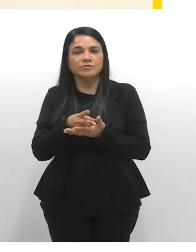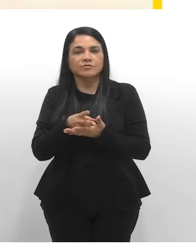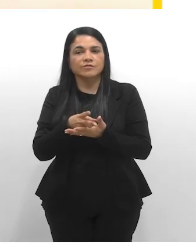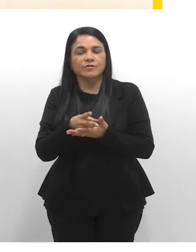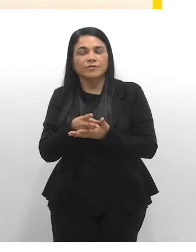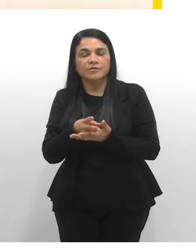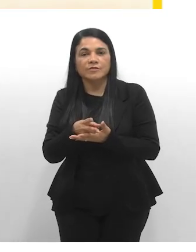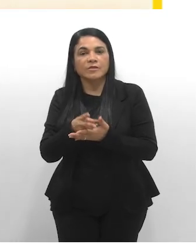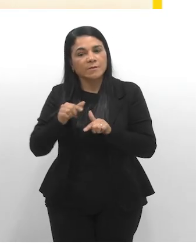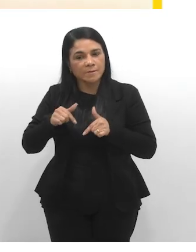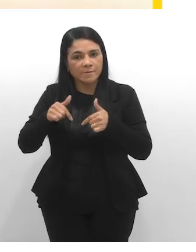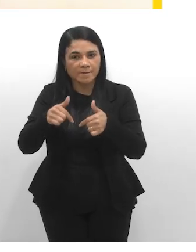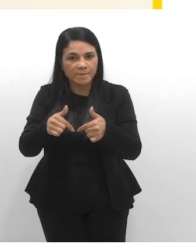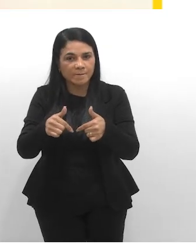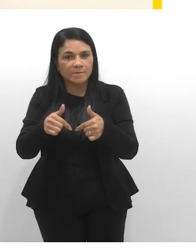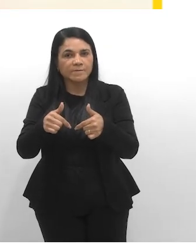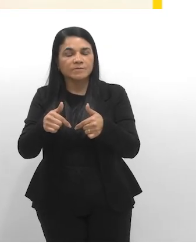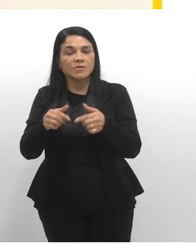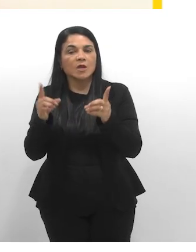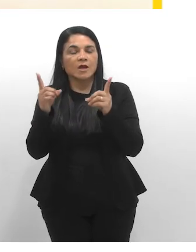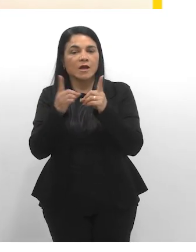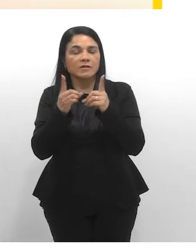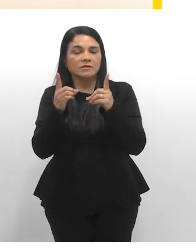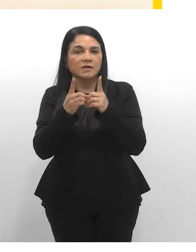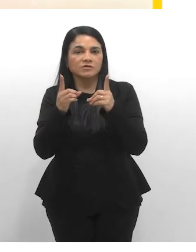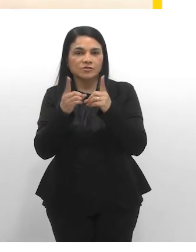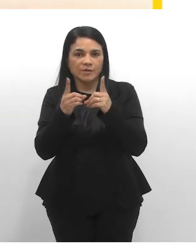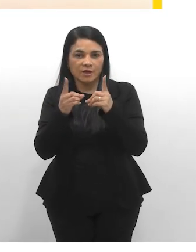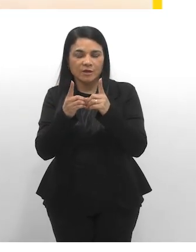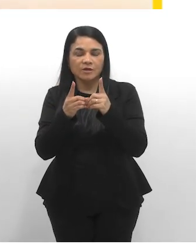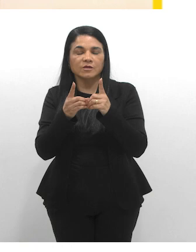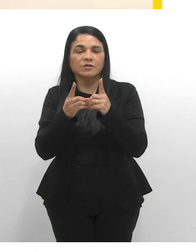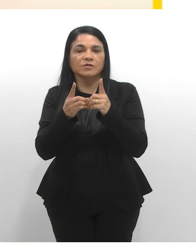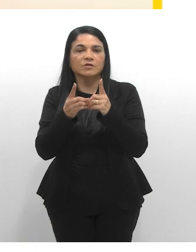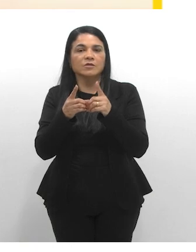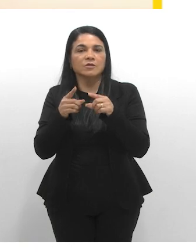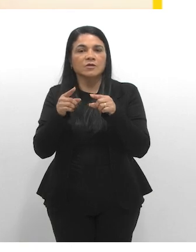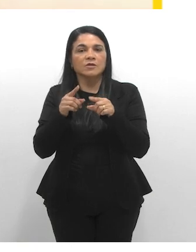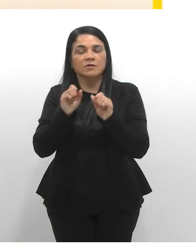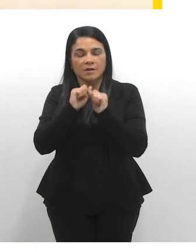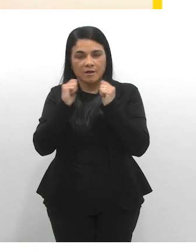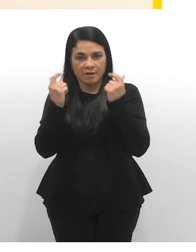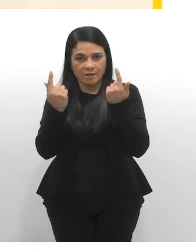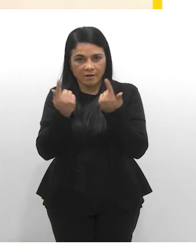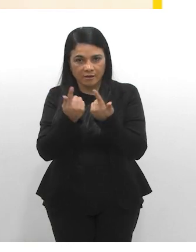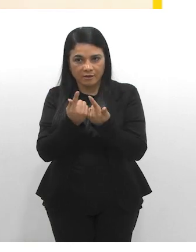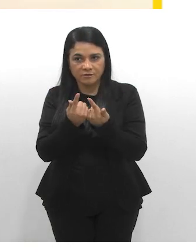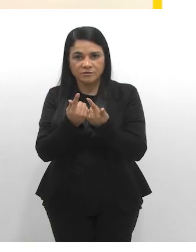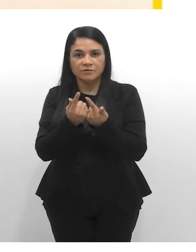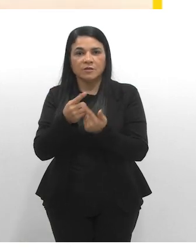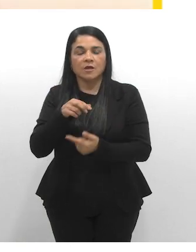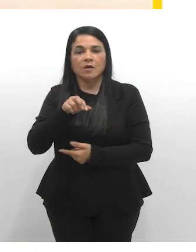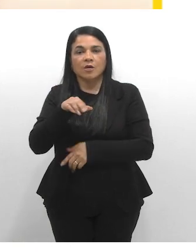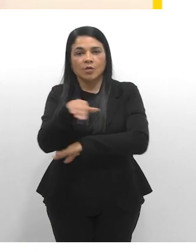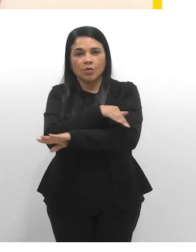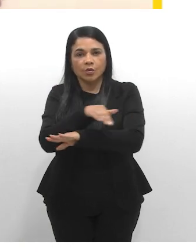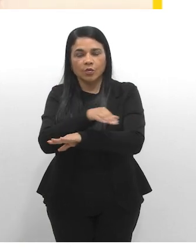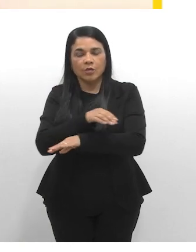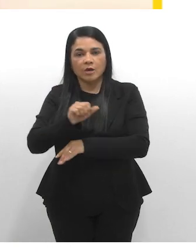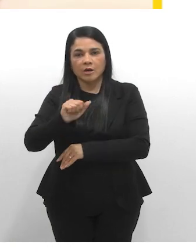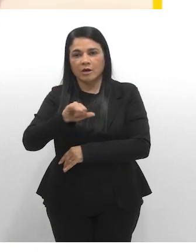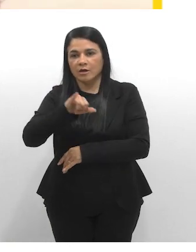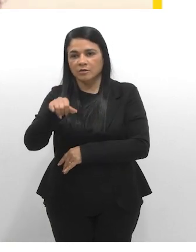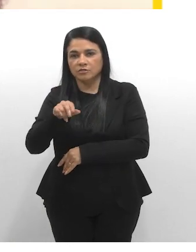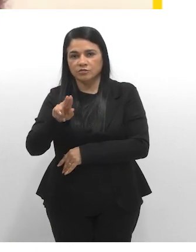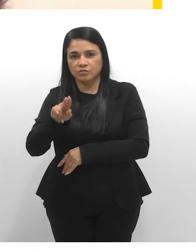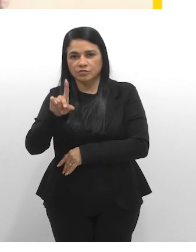o braço para nós mais caro de funcionamento, o seu atendimento. Então, a gente atende na sede da Alerj,